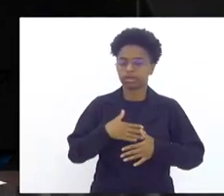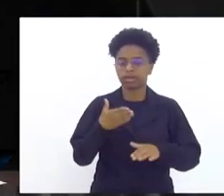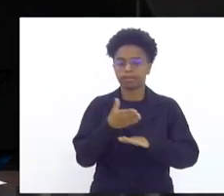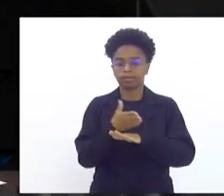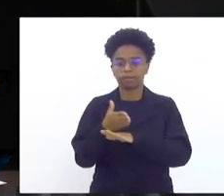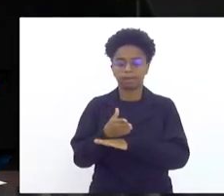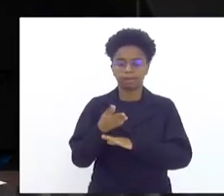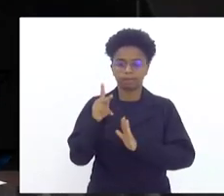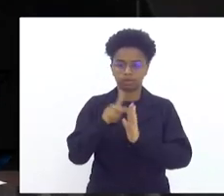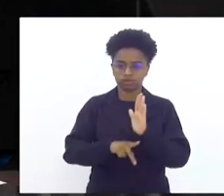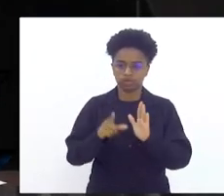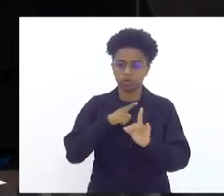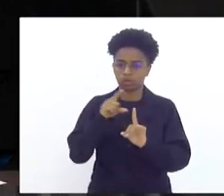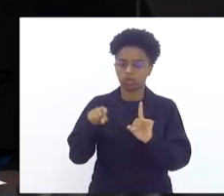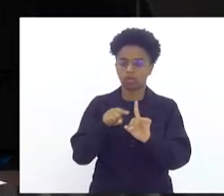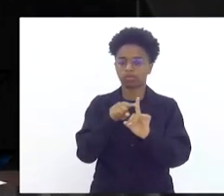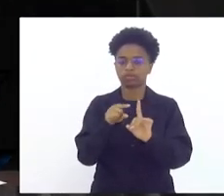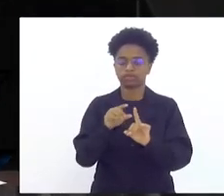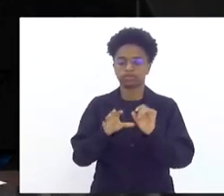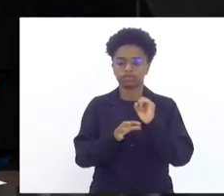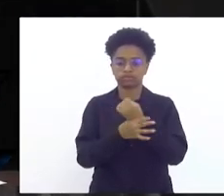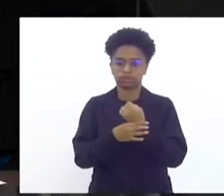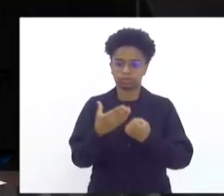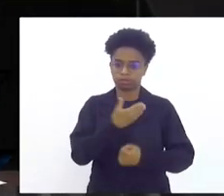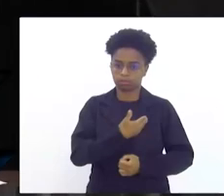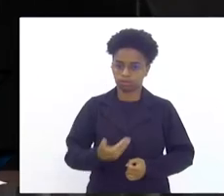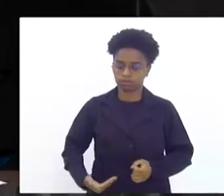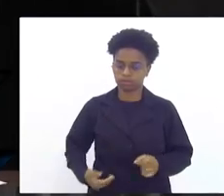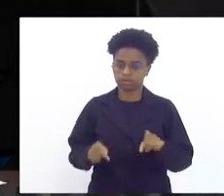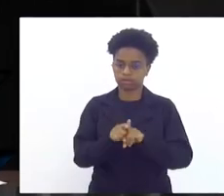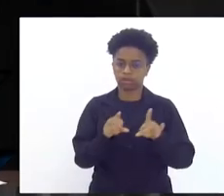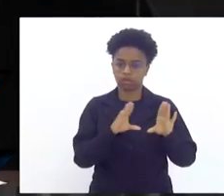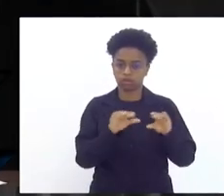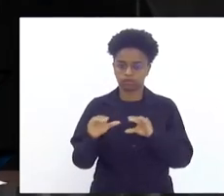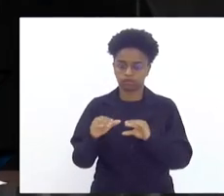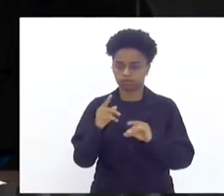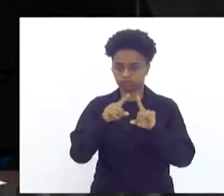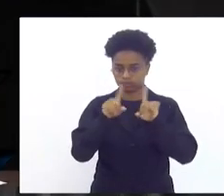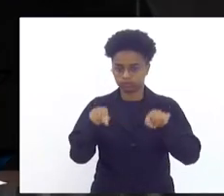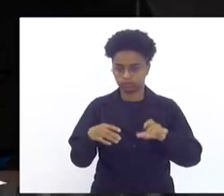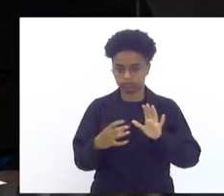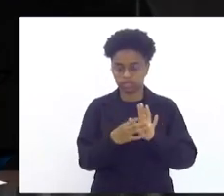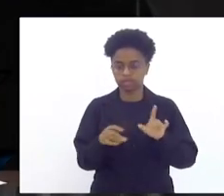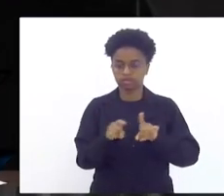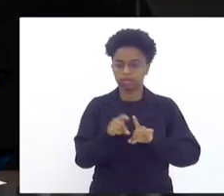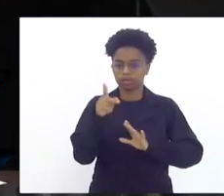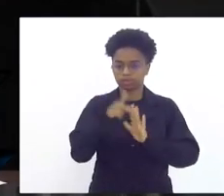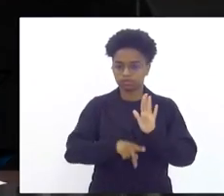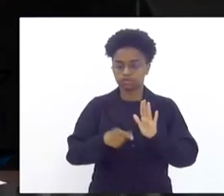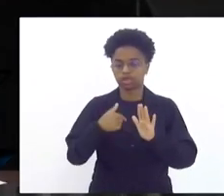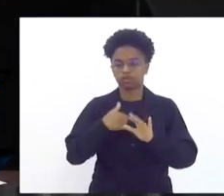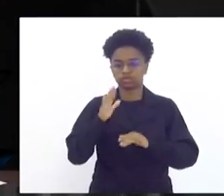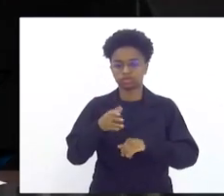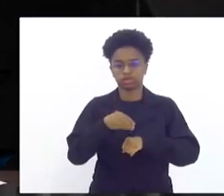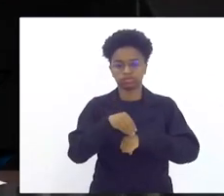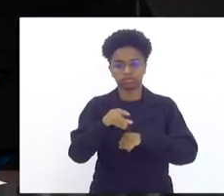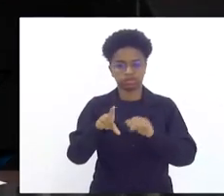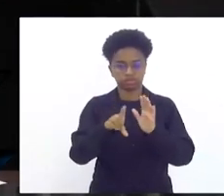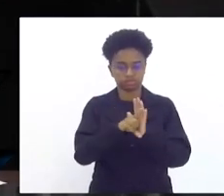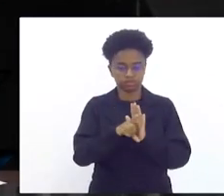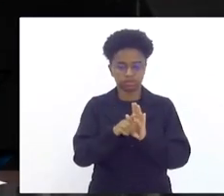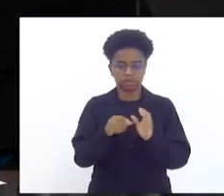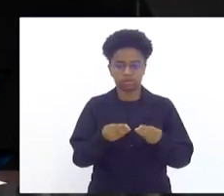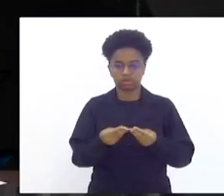Visa é a segurança pública Visa o conforto do nosso servidor público projeto do qual também eu já fiz uma indicação Legislativa